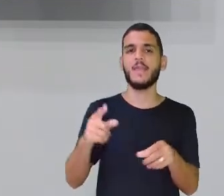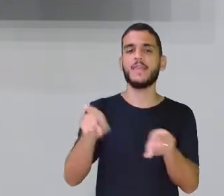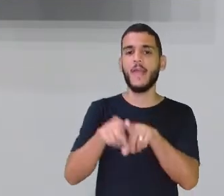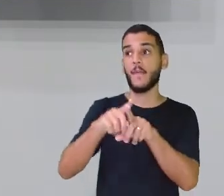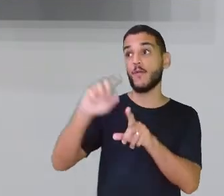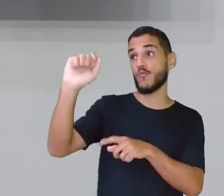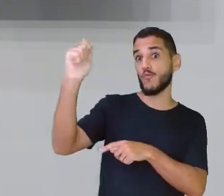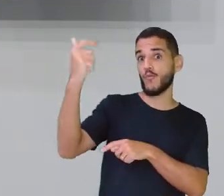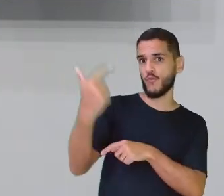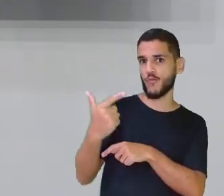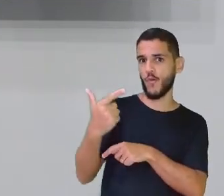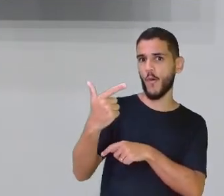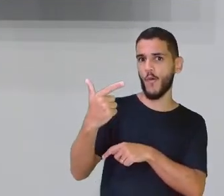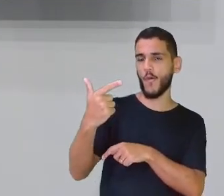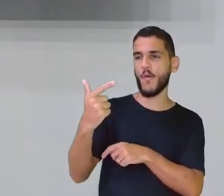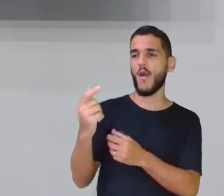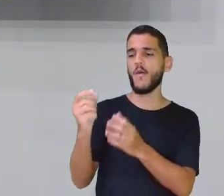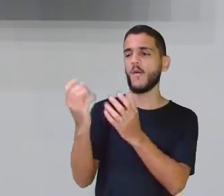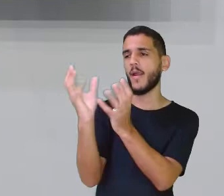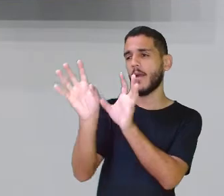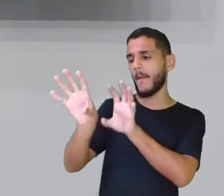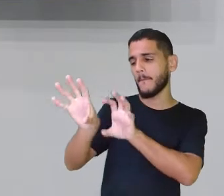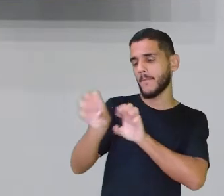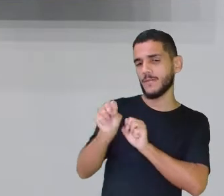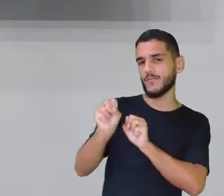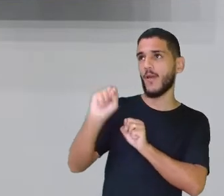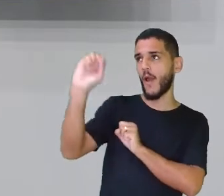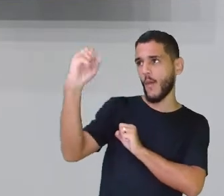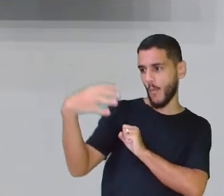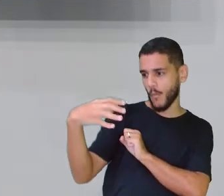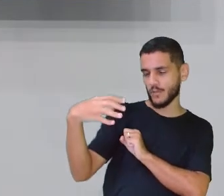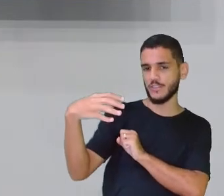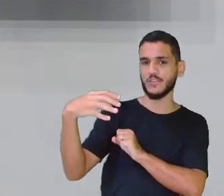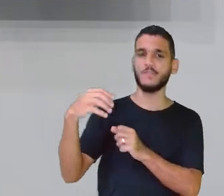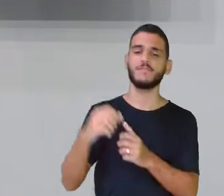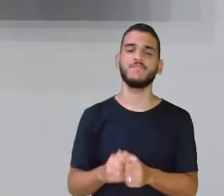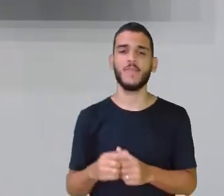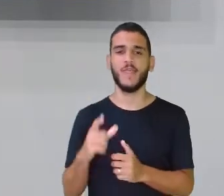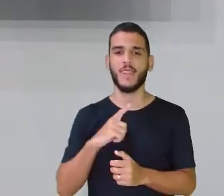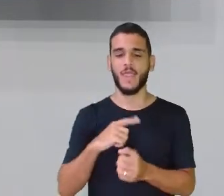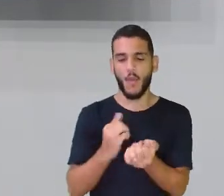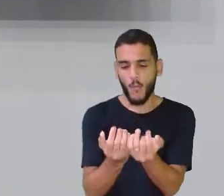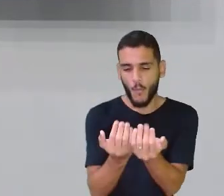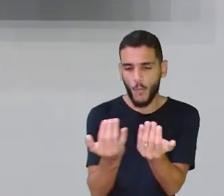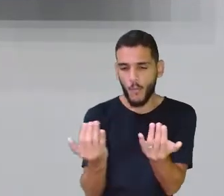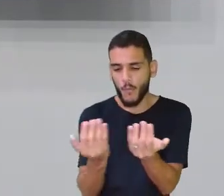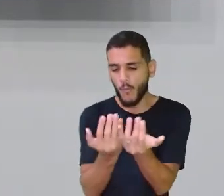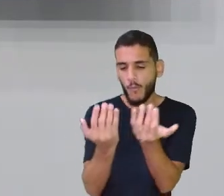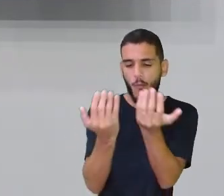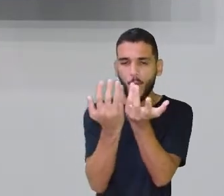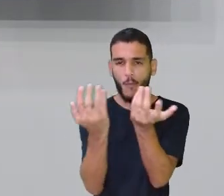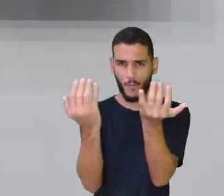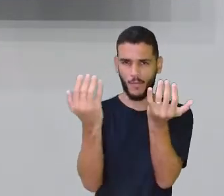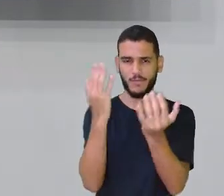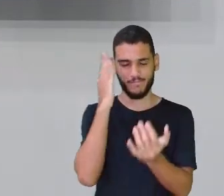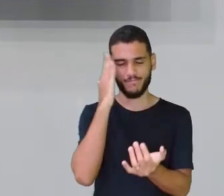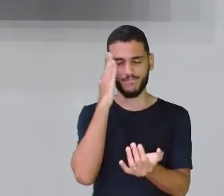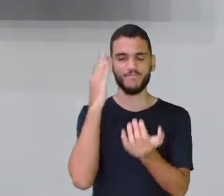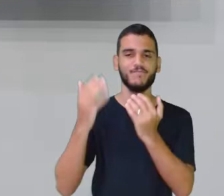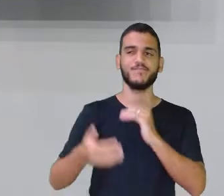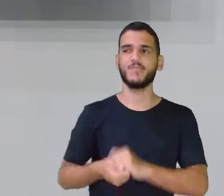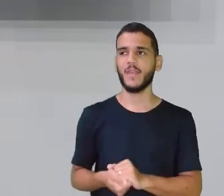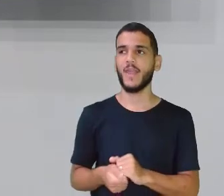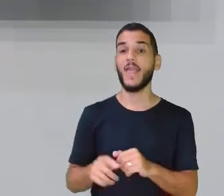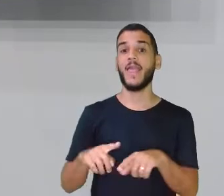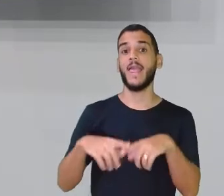mostrei para vocês. E a ovelha, por seguinte, vai precisar da grama para poder se alimentar, ter os seus nutrientes, e